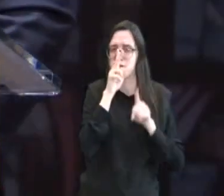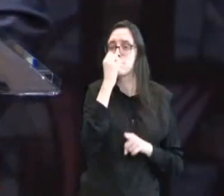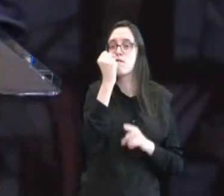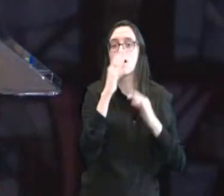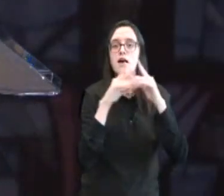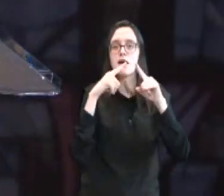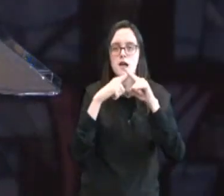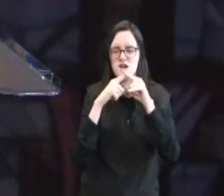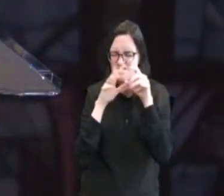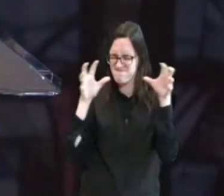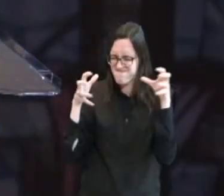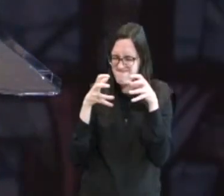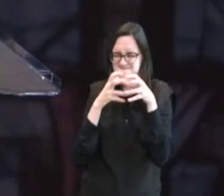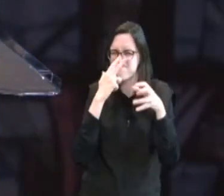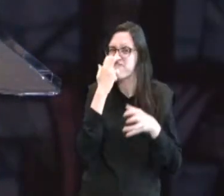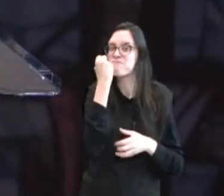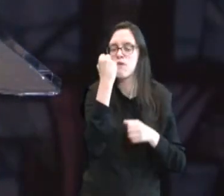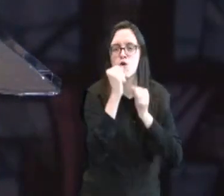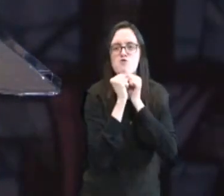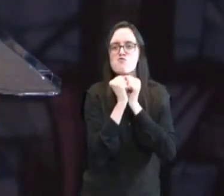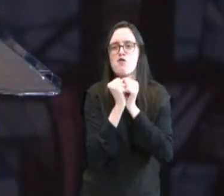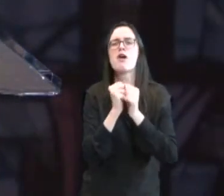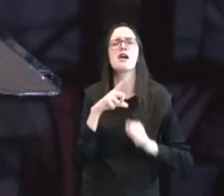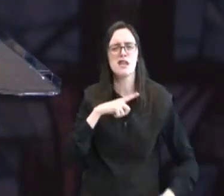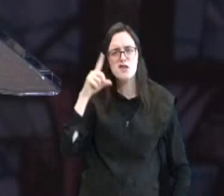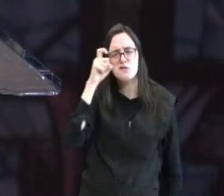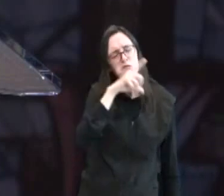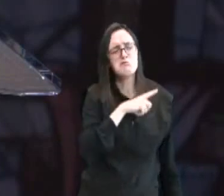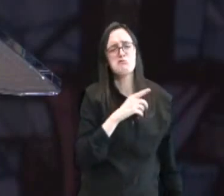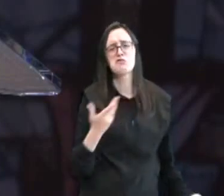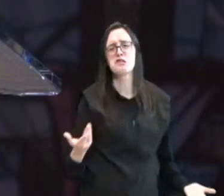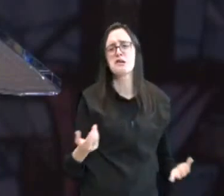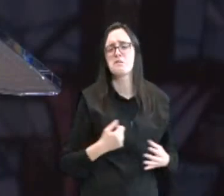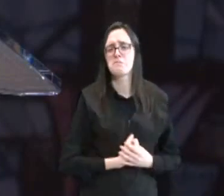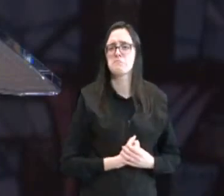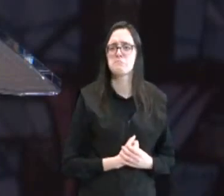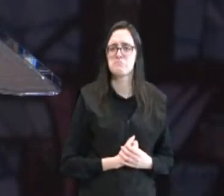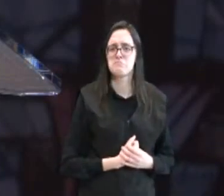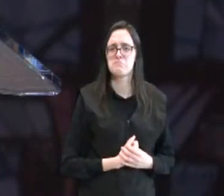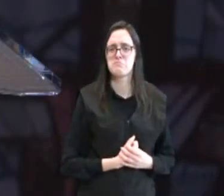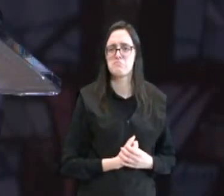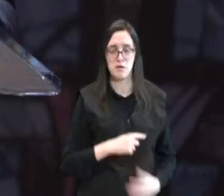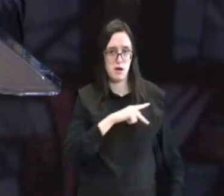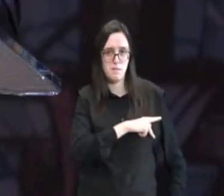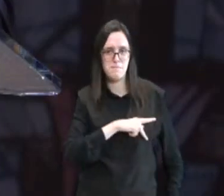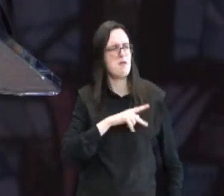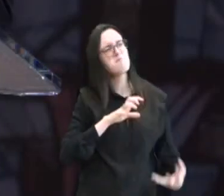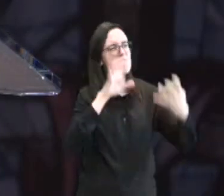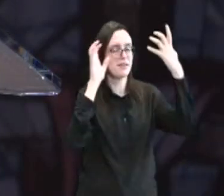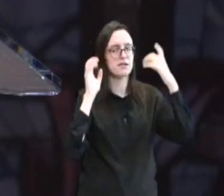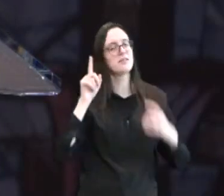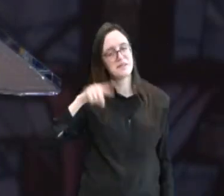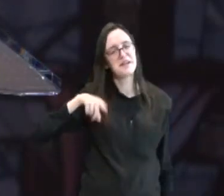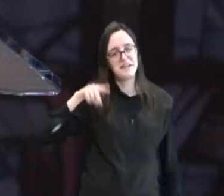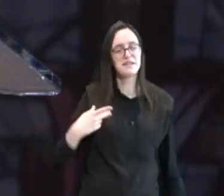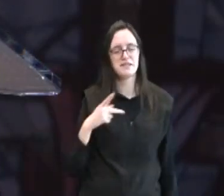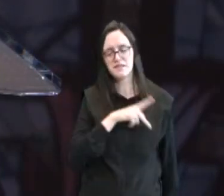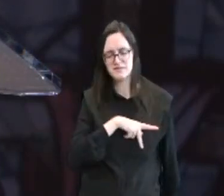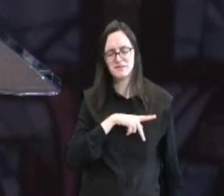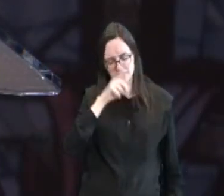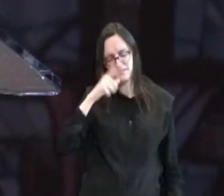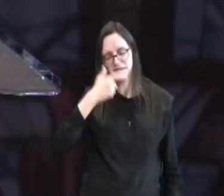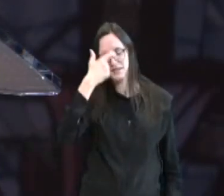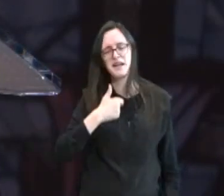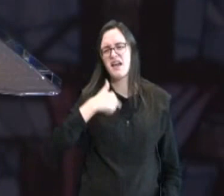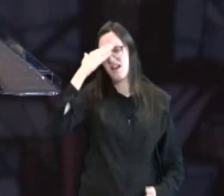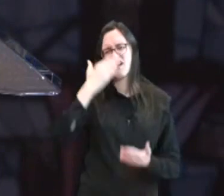igreja primitiva. Tinha dificuldade? Tinha. Paulo era brigão? Era, Paulo era brigão. Eu creio que